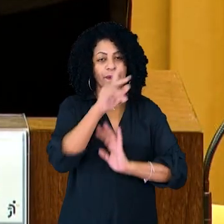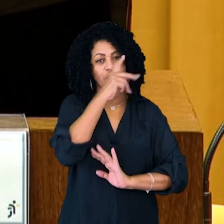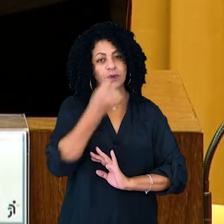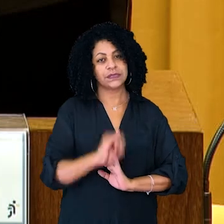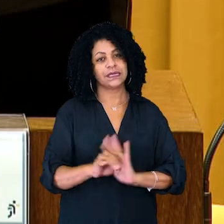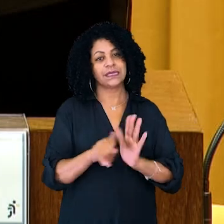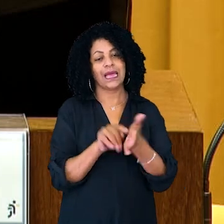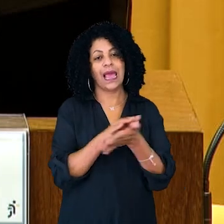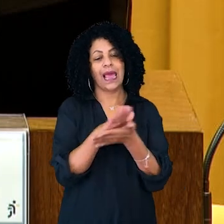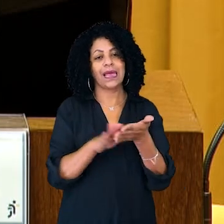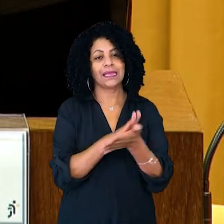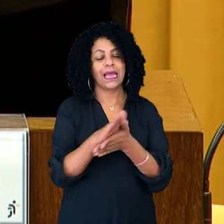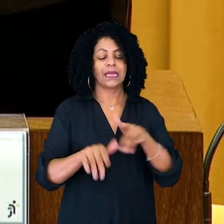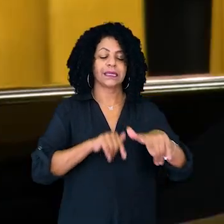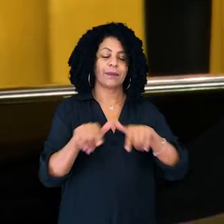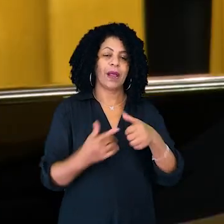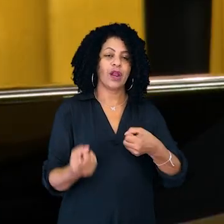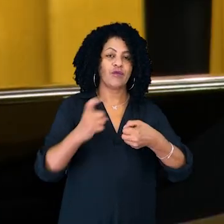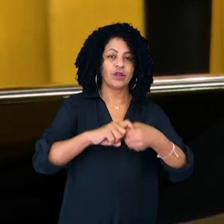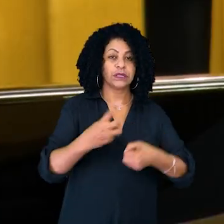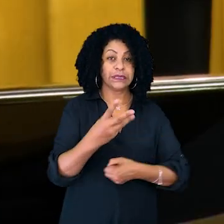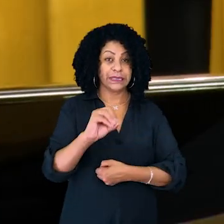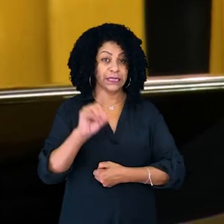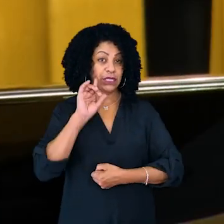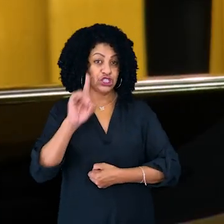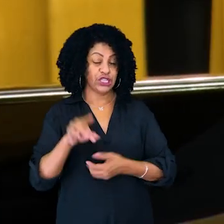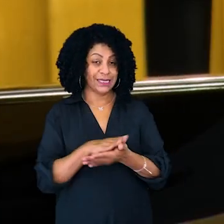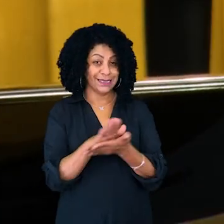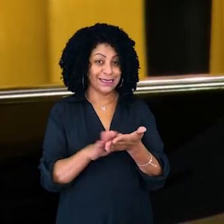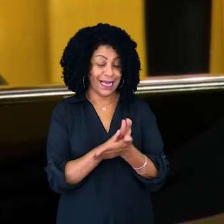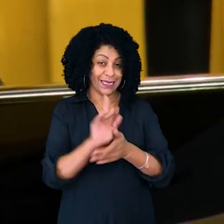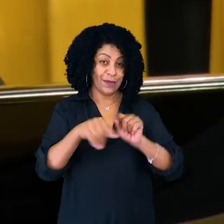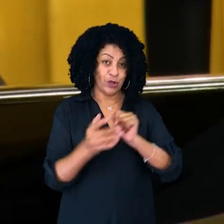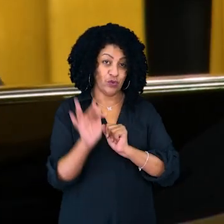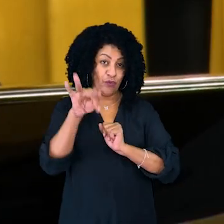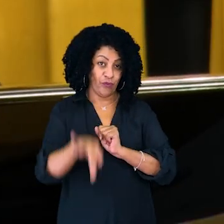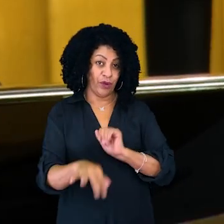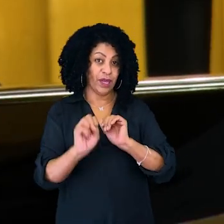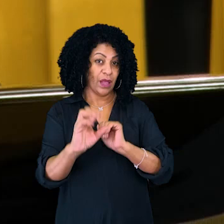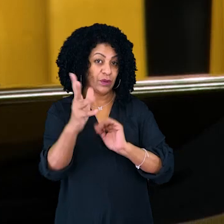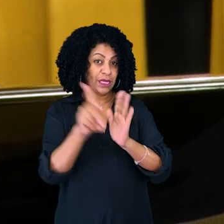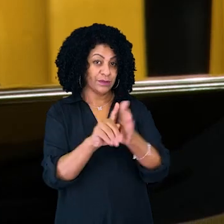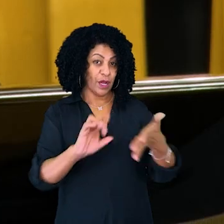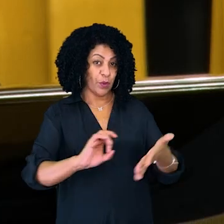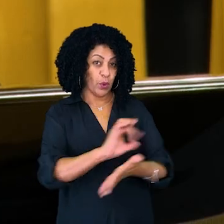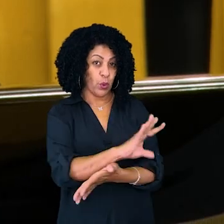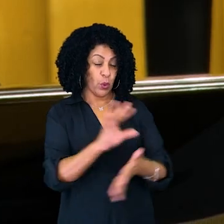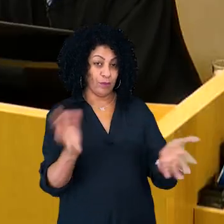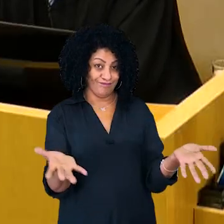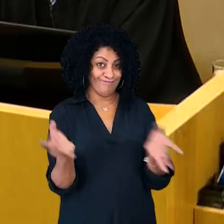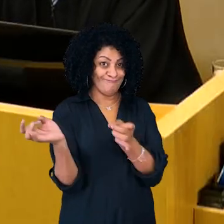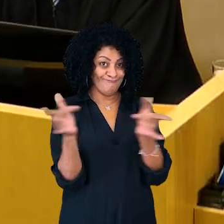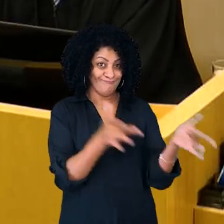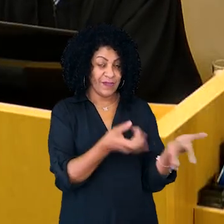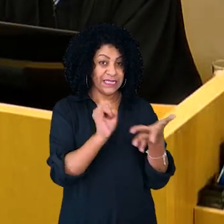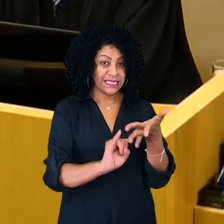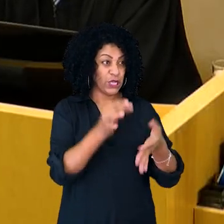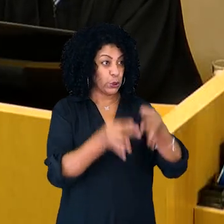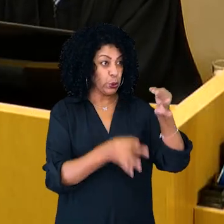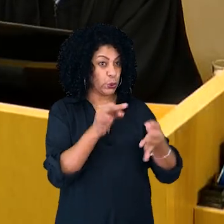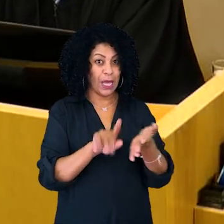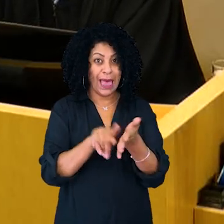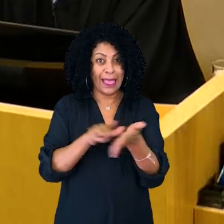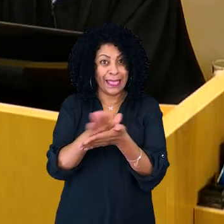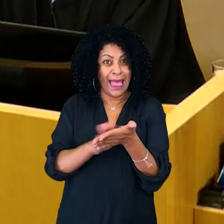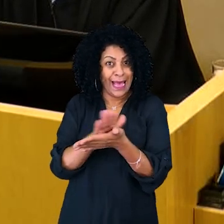a pessoa não retornar ao serviço no prazo de 30 dias após o fim do benefício previdenciário, nem justificar o